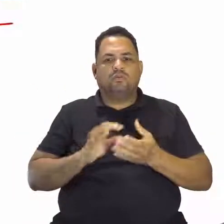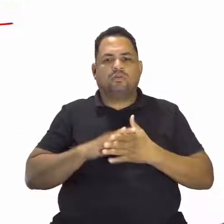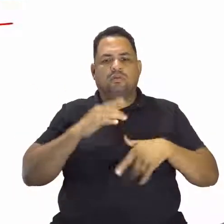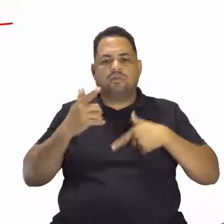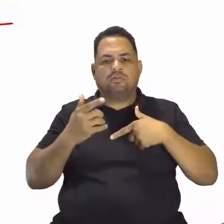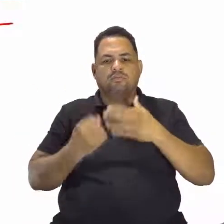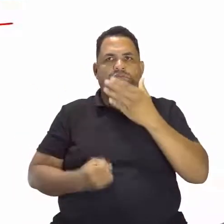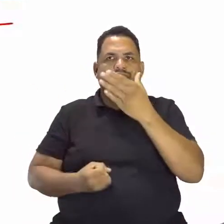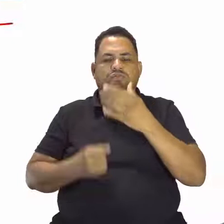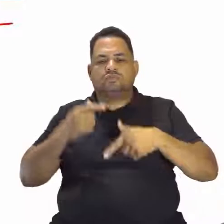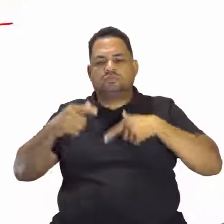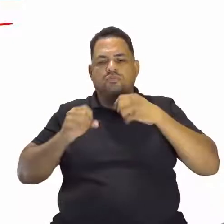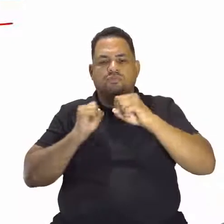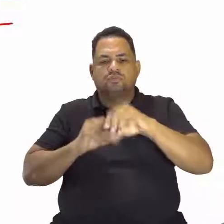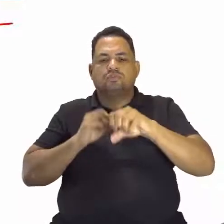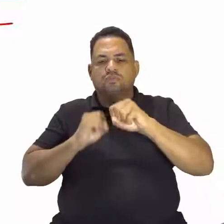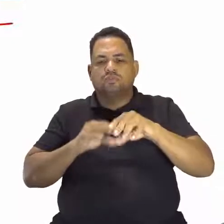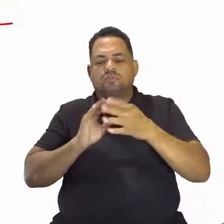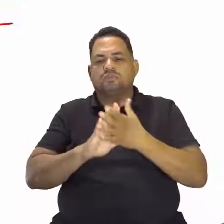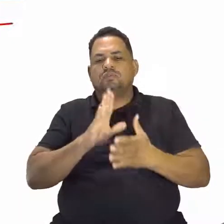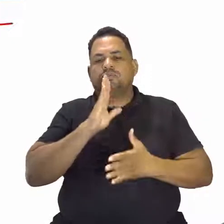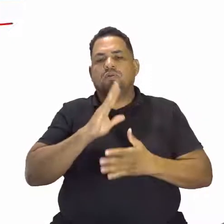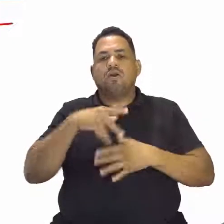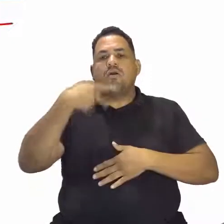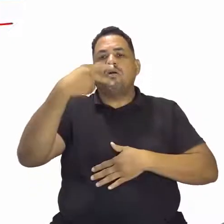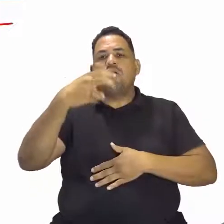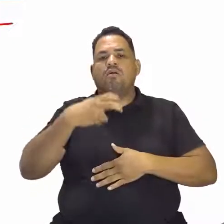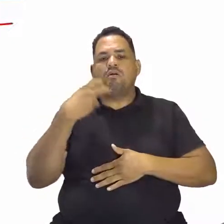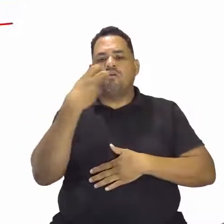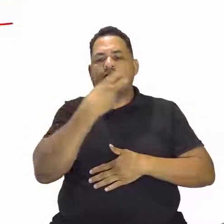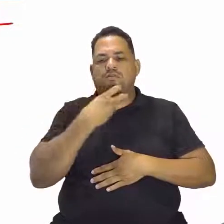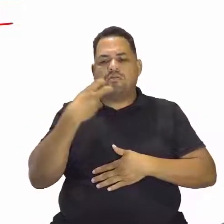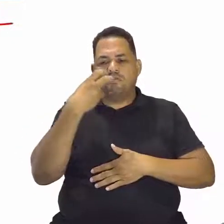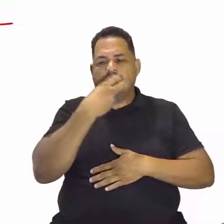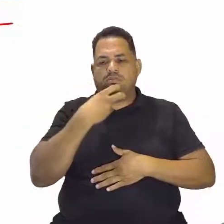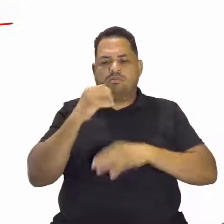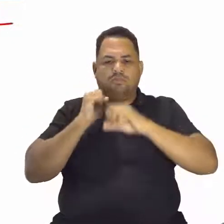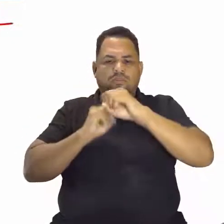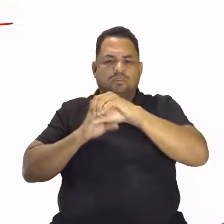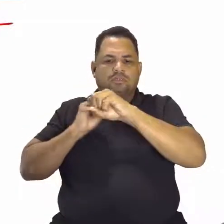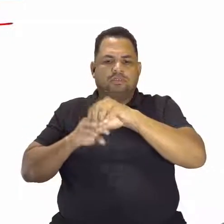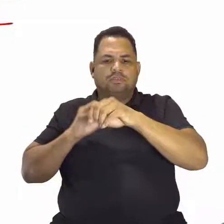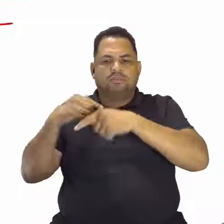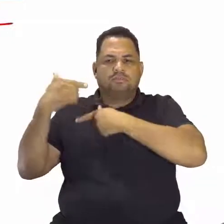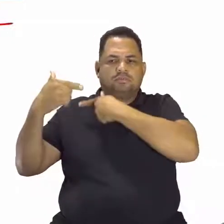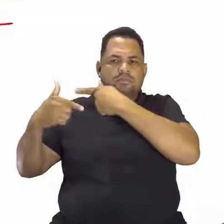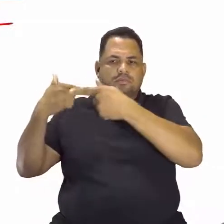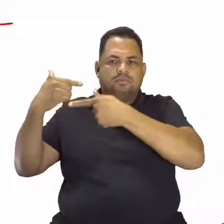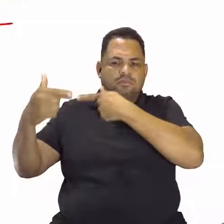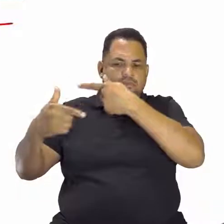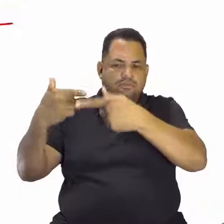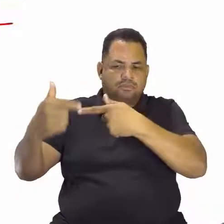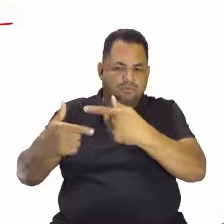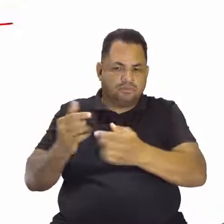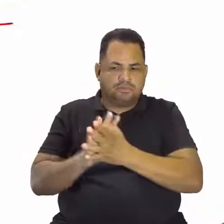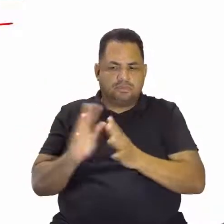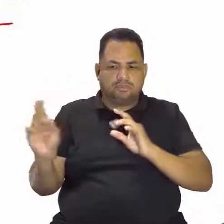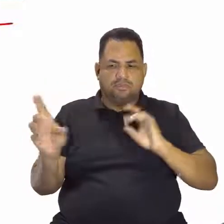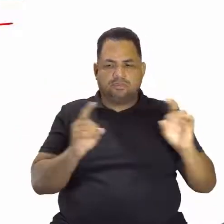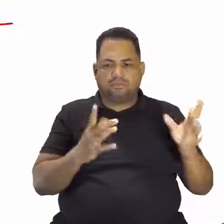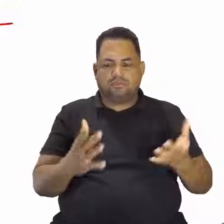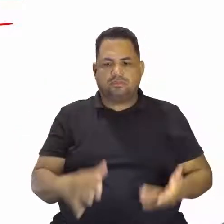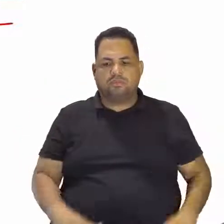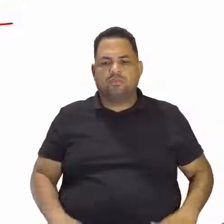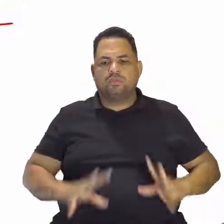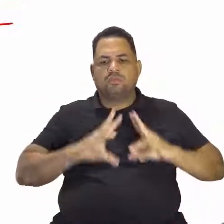sociedades tradicionais? É oralmente, né? Que vai passando aí de geração para geração. Todos